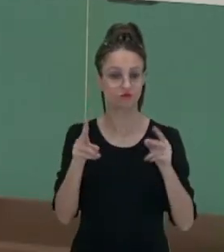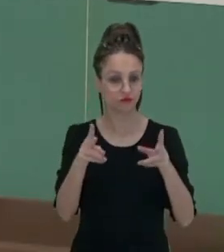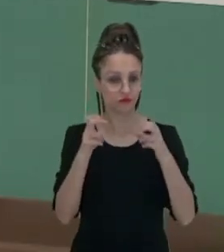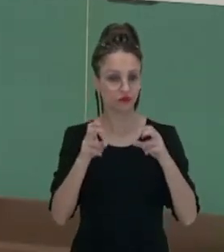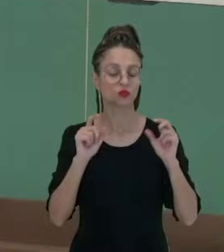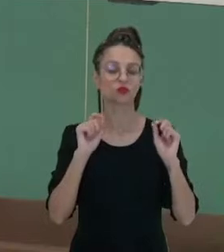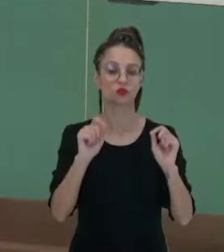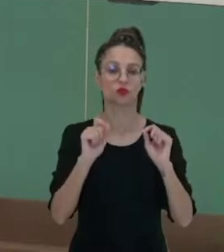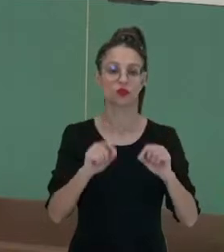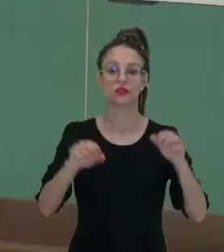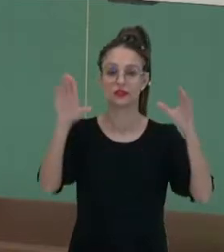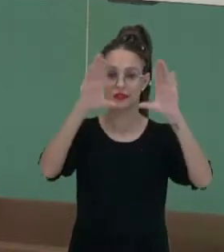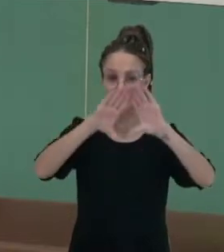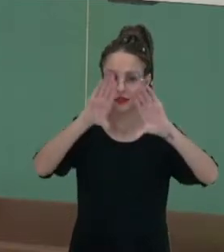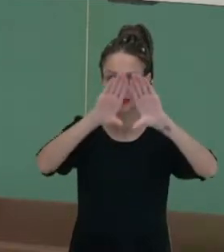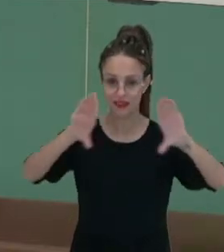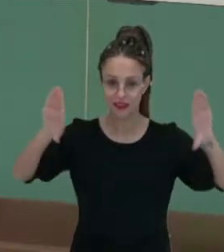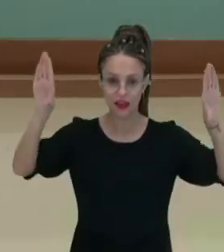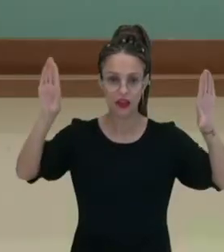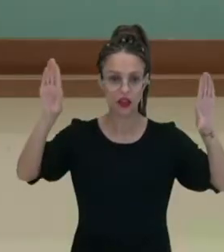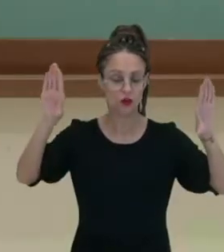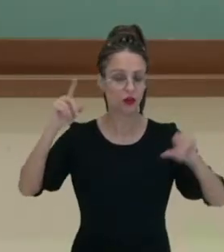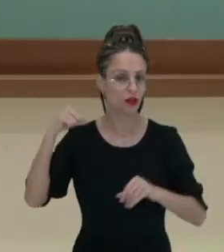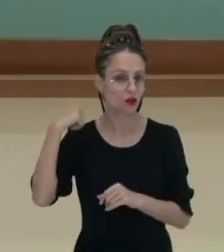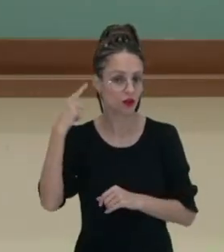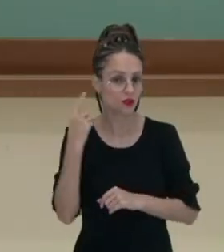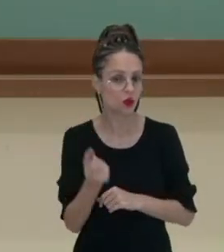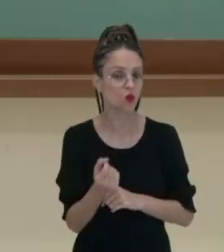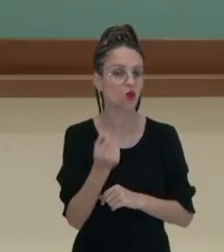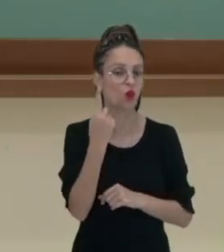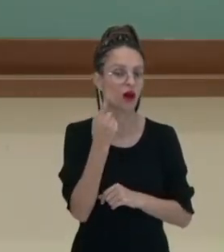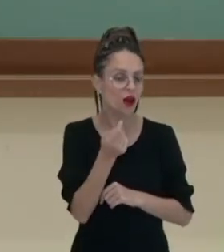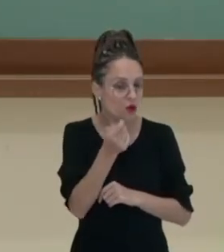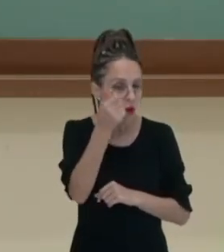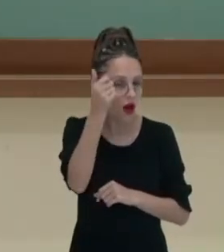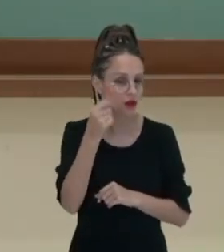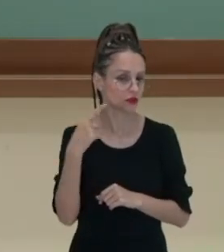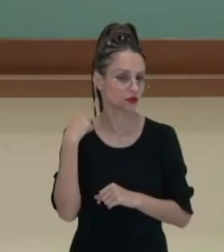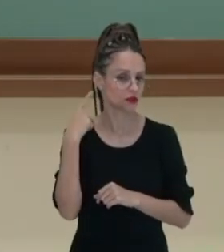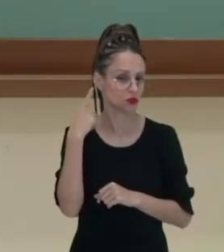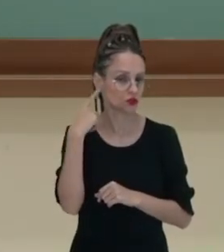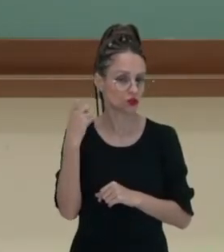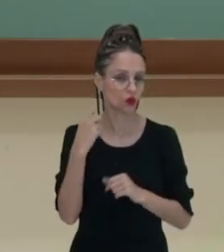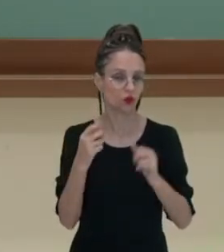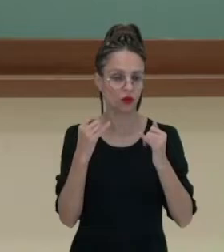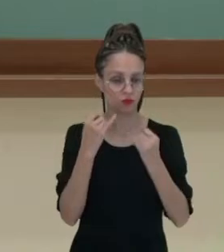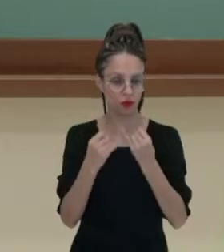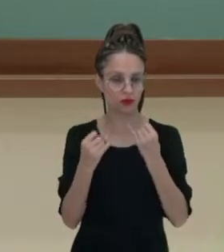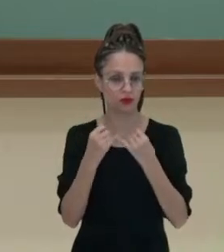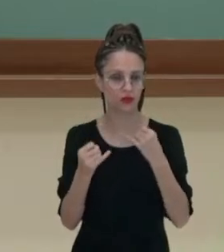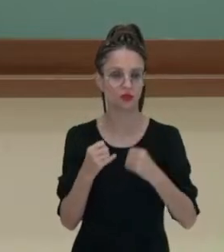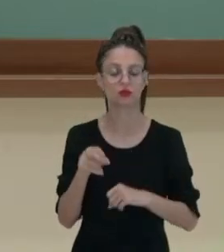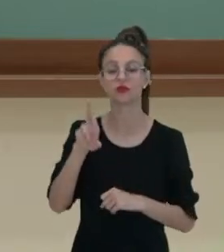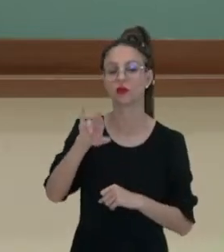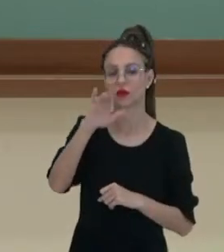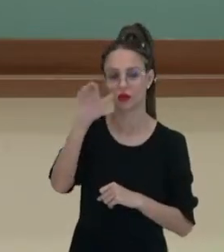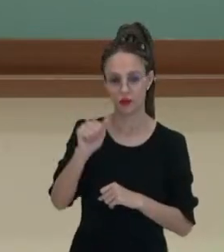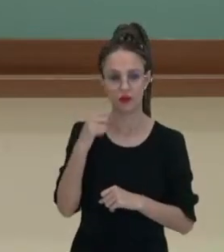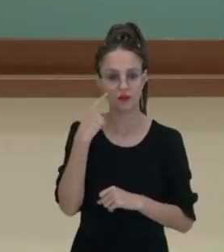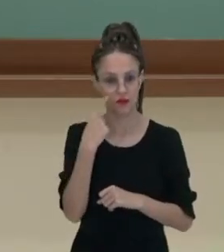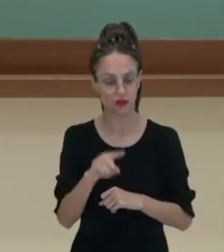que céu e enlouqueceu é quase o mesmo som. Então, no conceito de rima trabalhado aqui, eu vejo